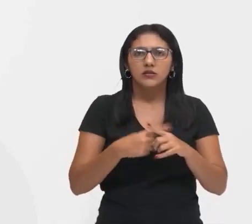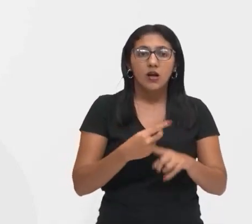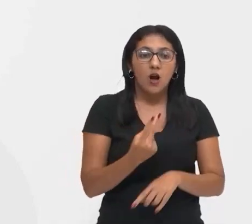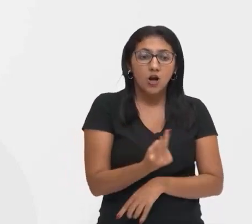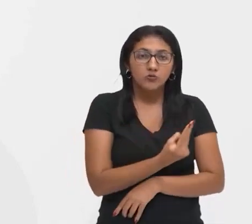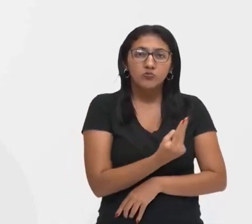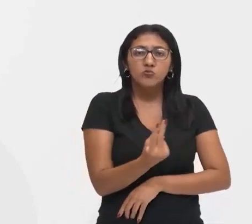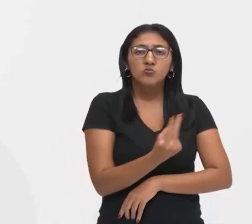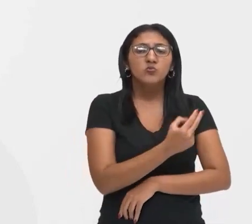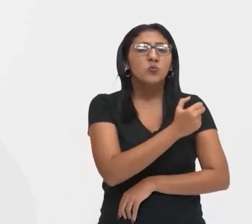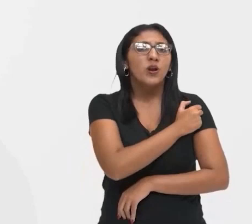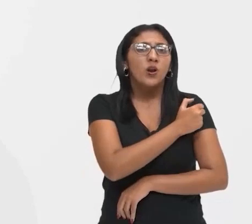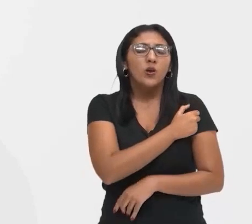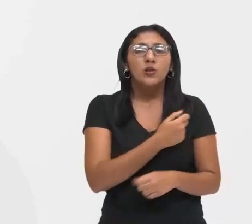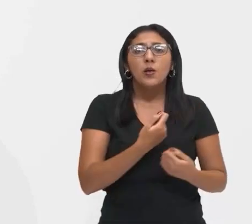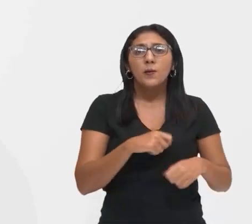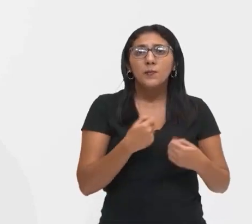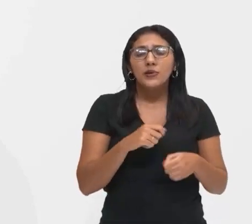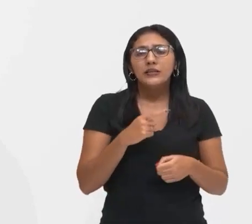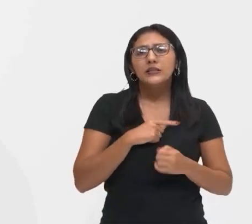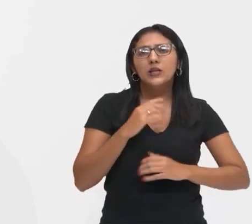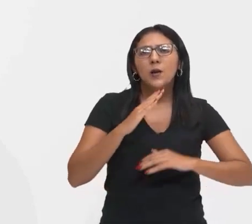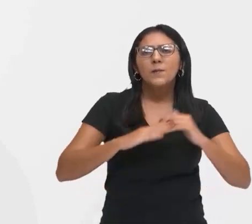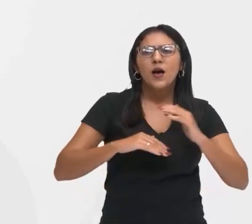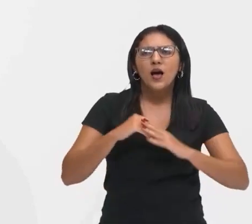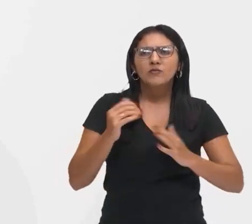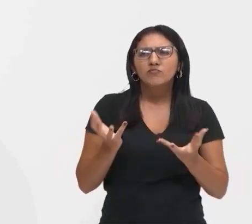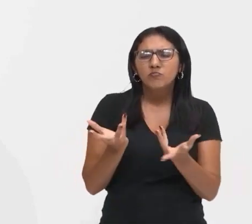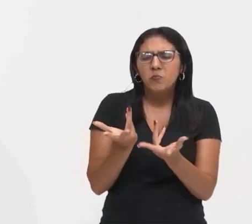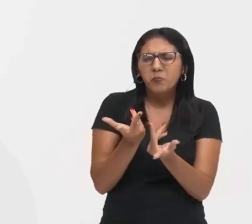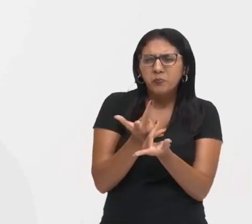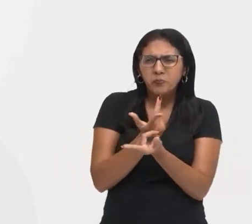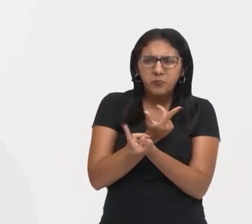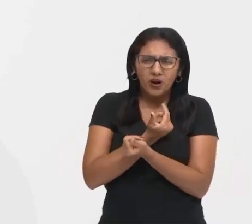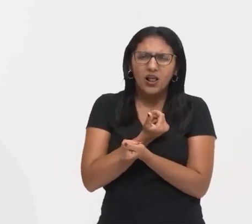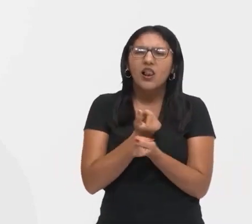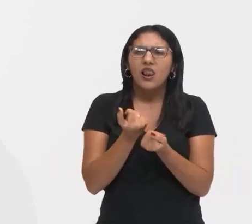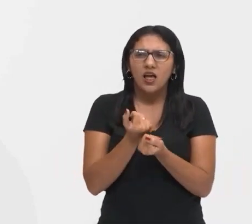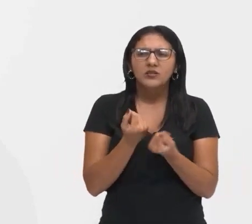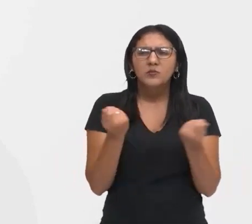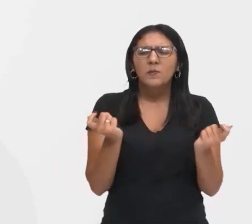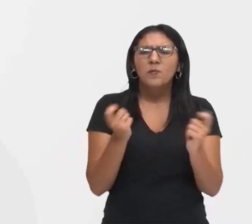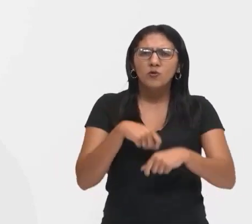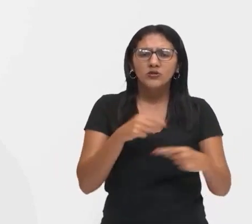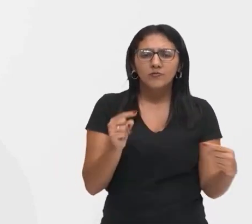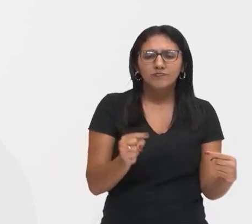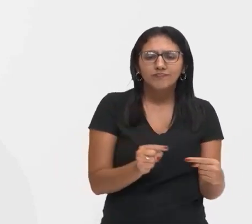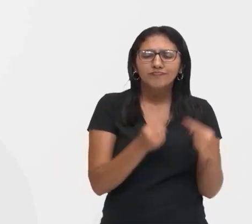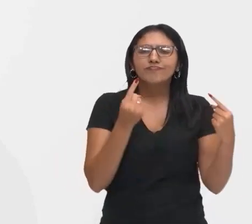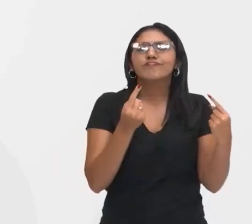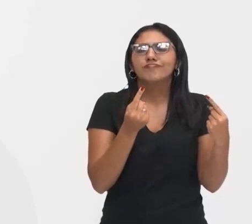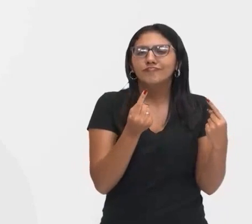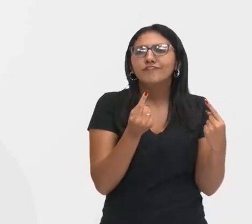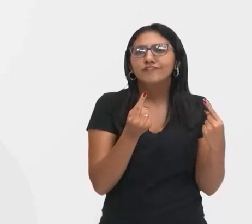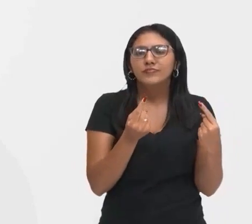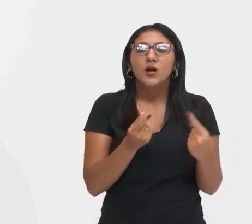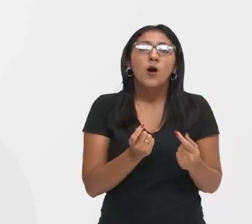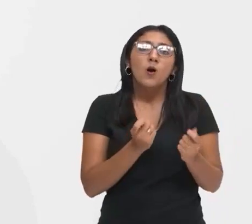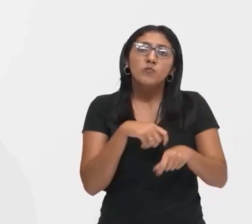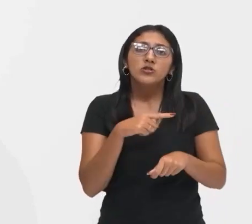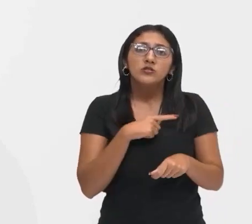de estudantes deve ter habilidades e competências que se completam, ou seja, de modo que